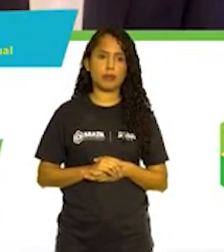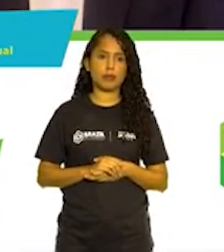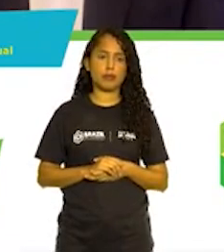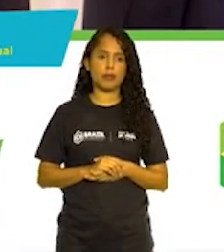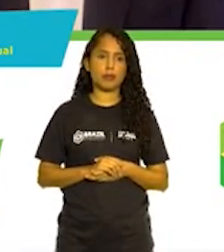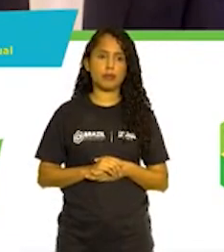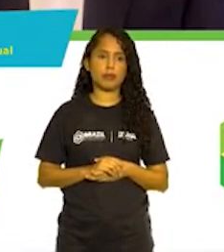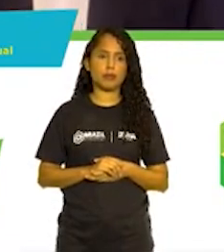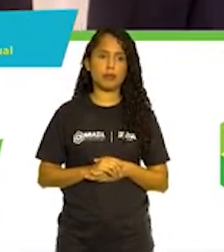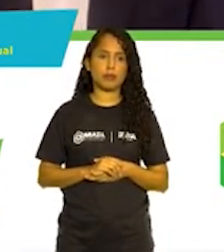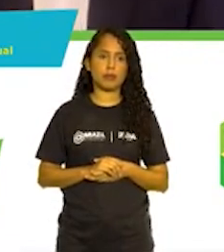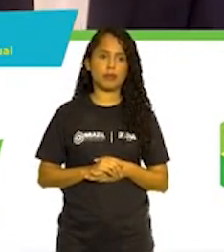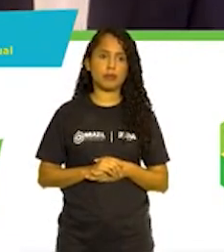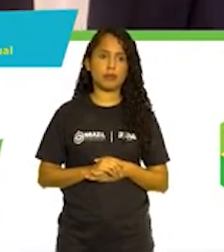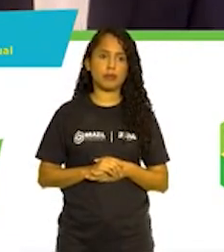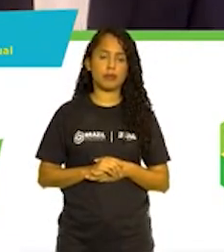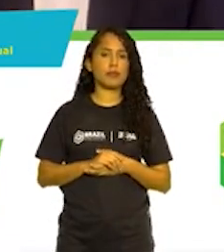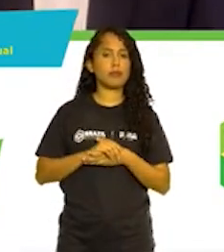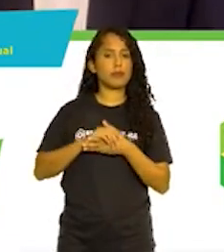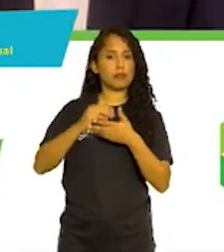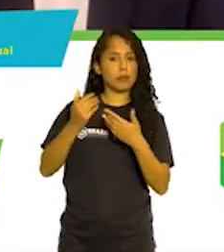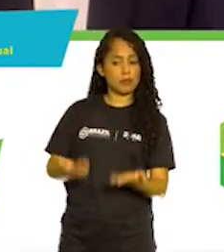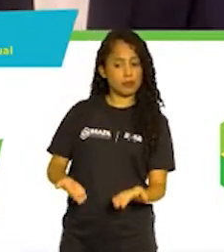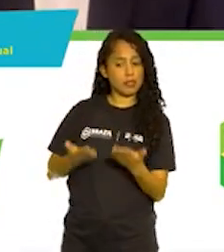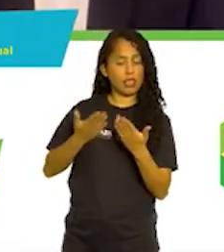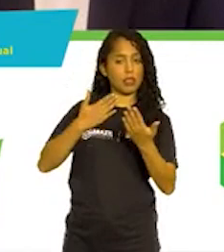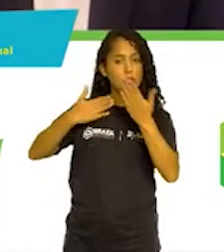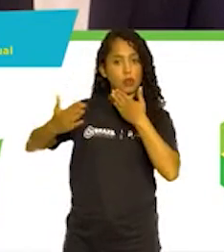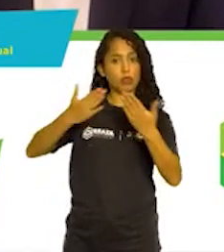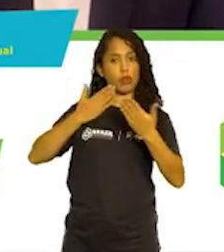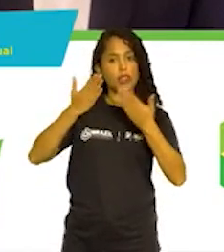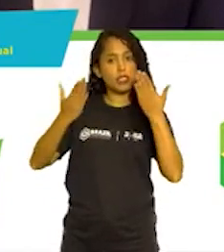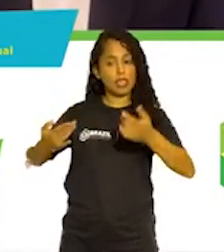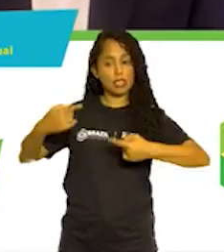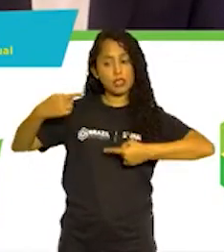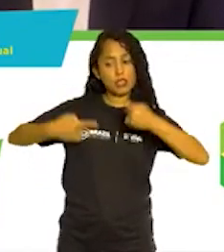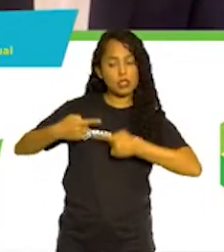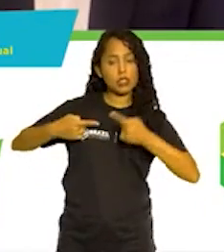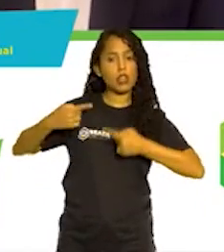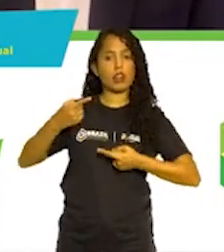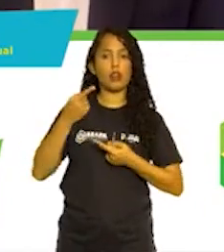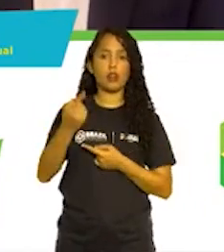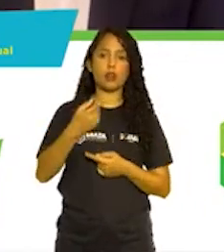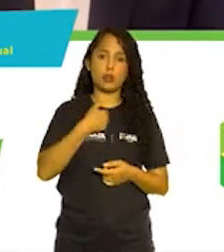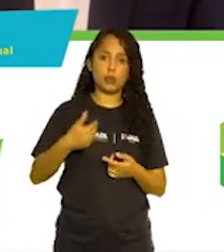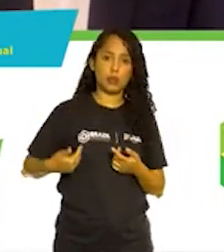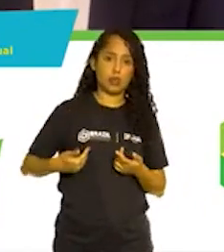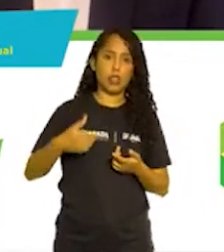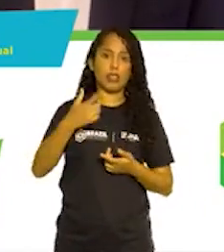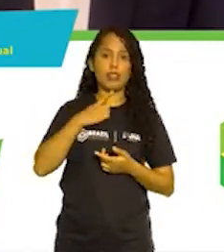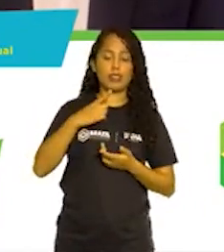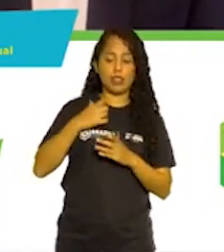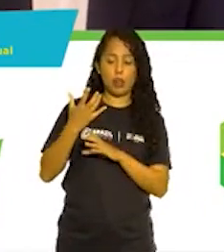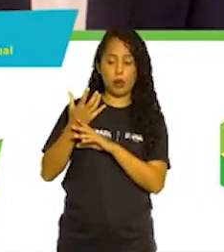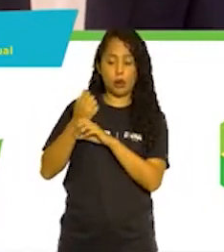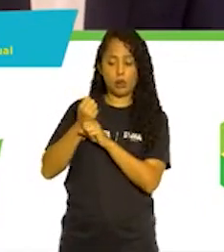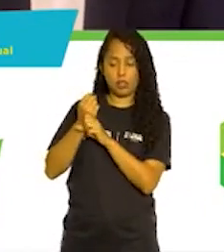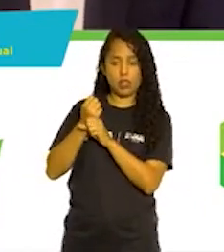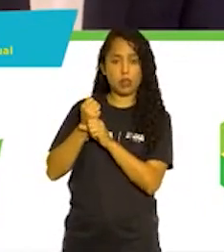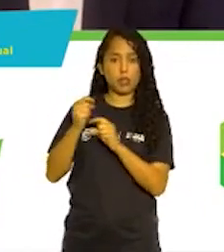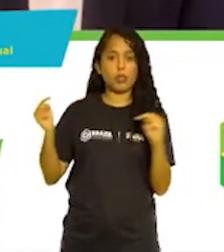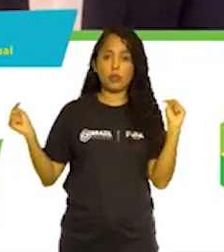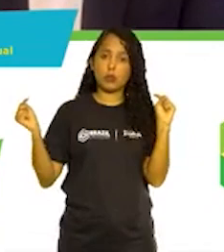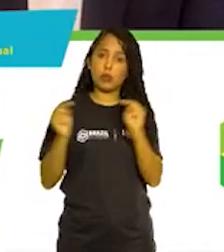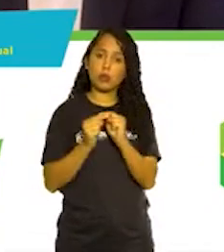Chegar a um meio termo. Essa conversa, esse diálogo político terá que acontecer. Orçamento é, por definição, uma peça política. É